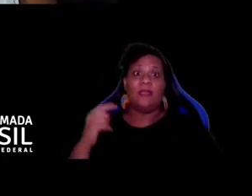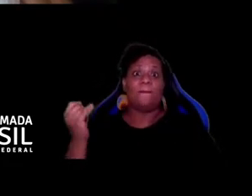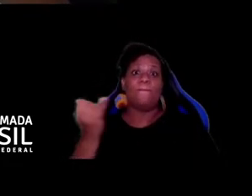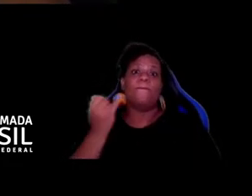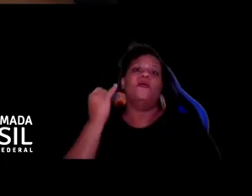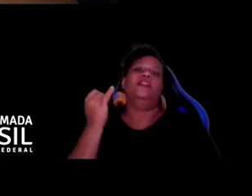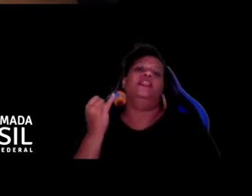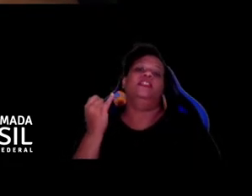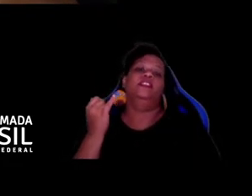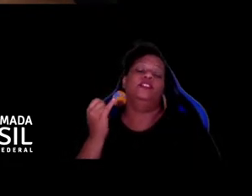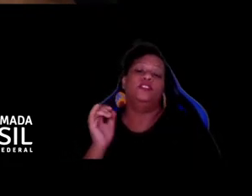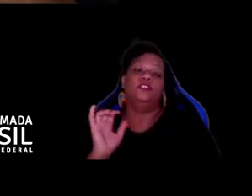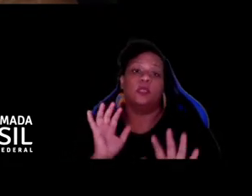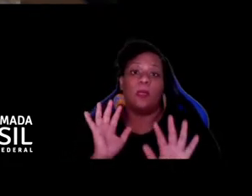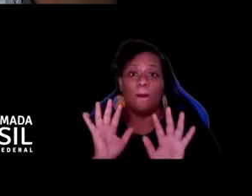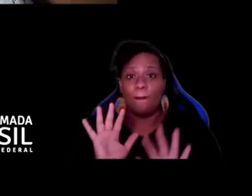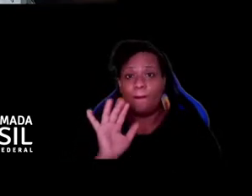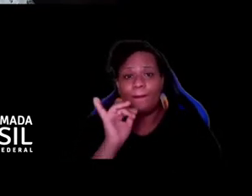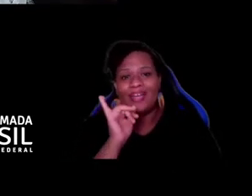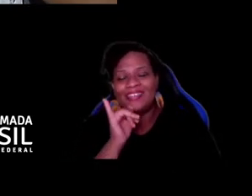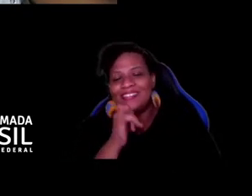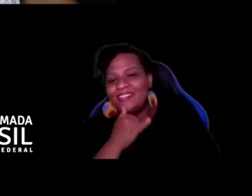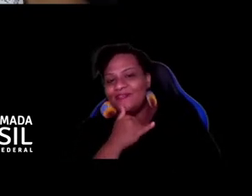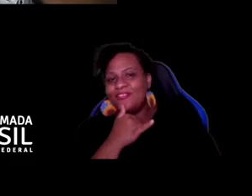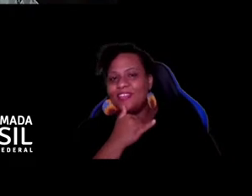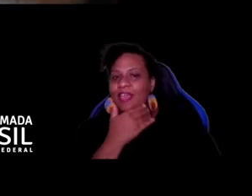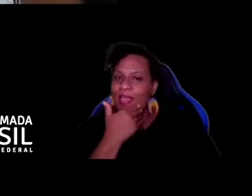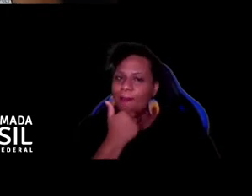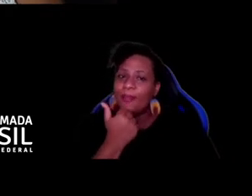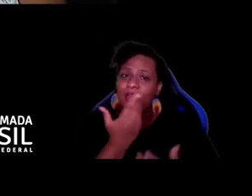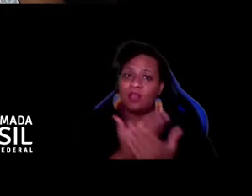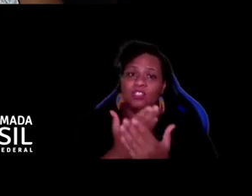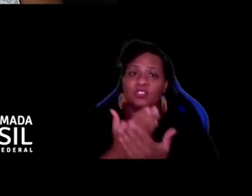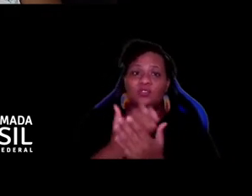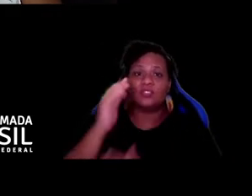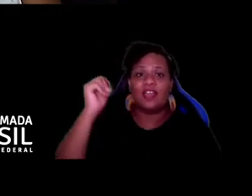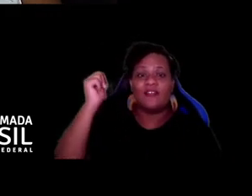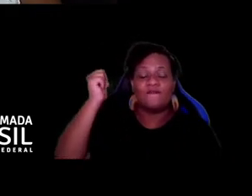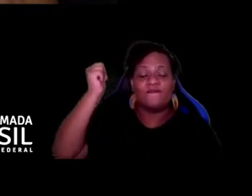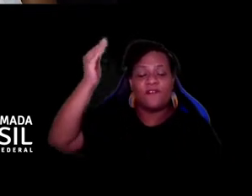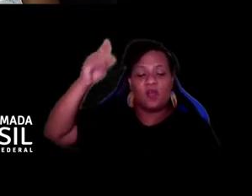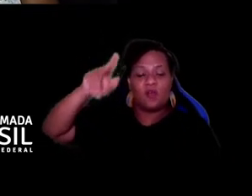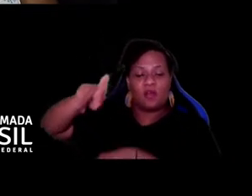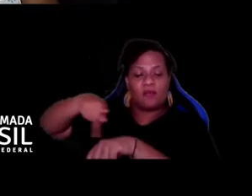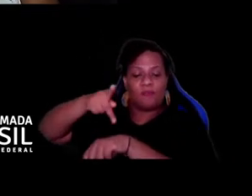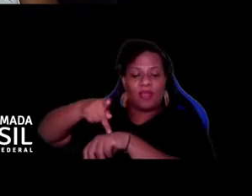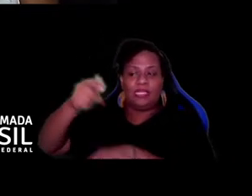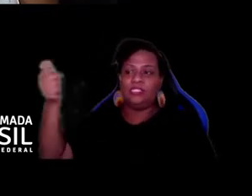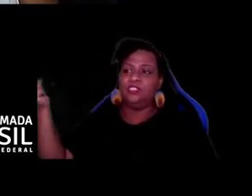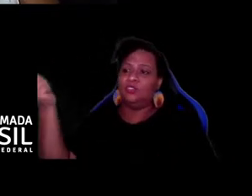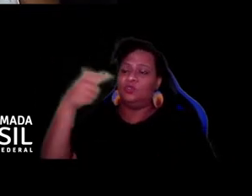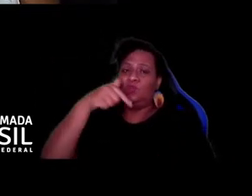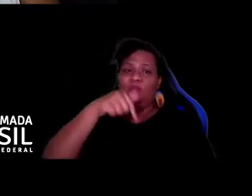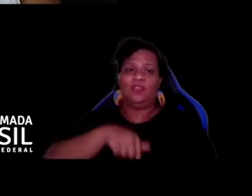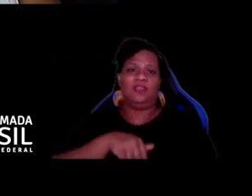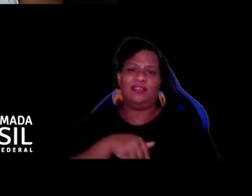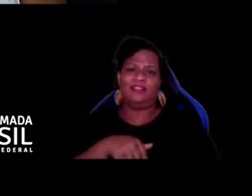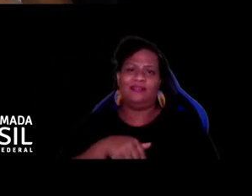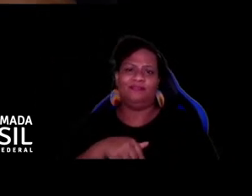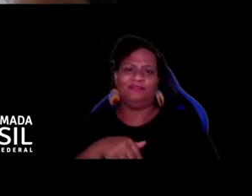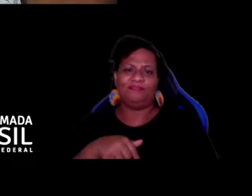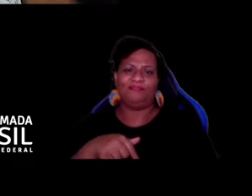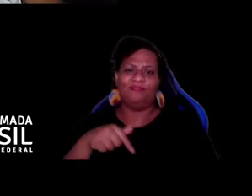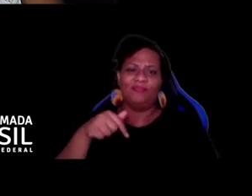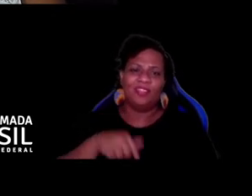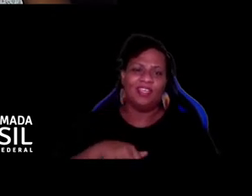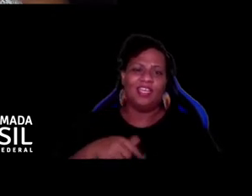que, infelizmente, ela é melhor estudada fora do Brasil do que aqui dentro. Aqui é meio, ah, mas como a